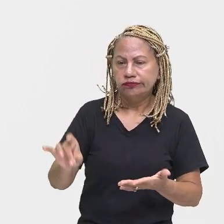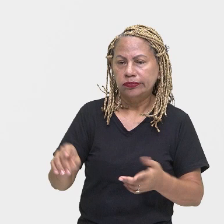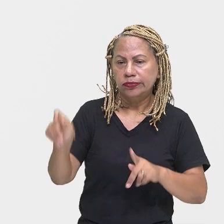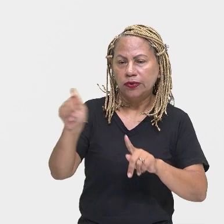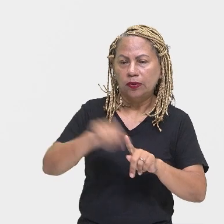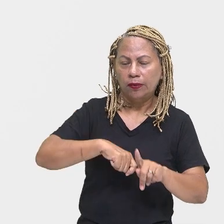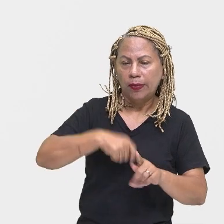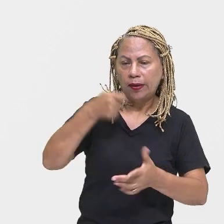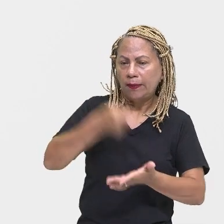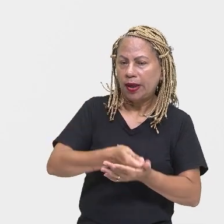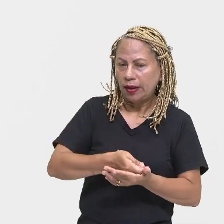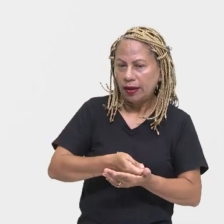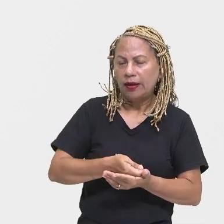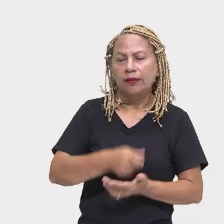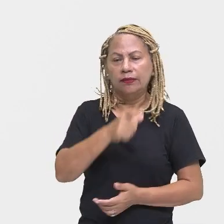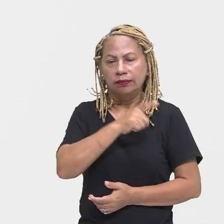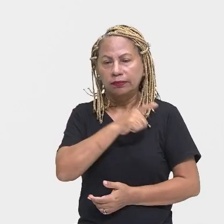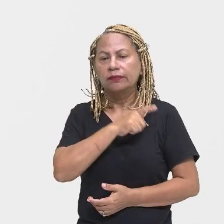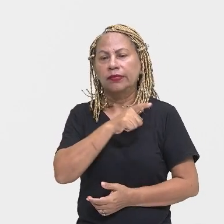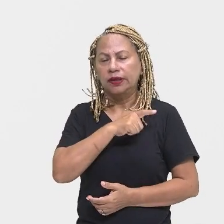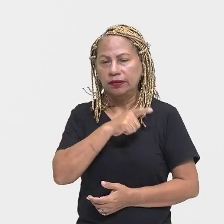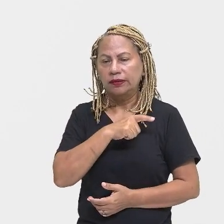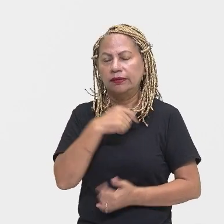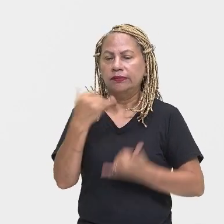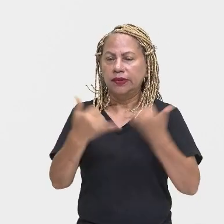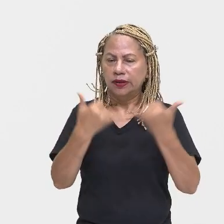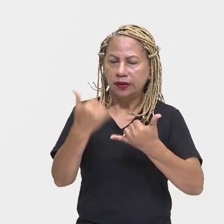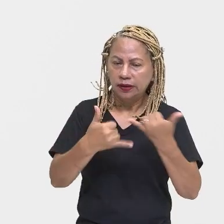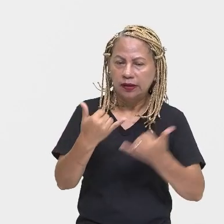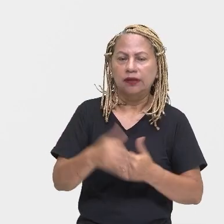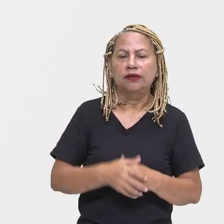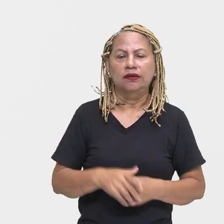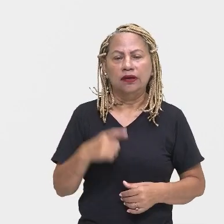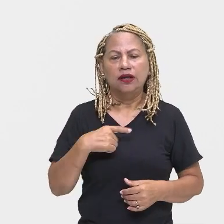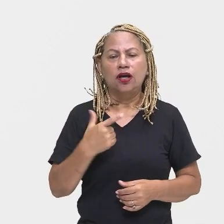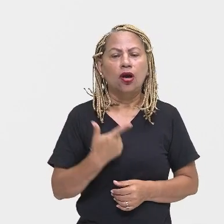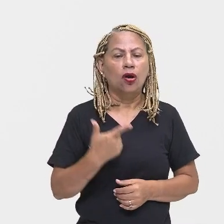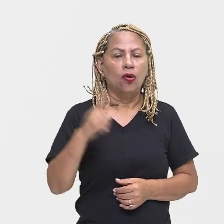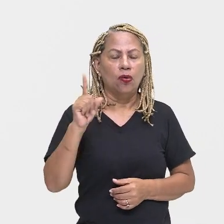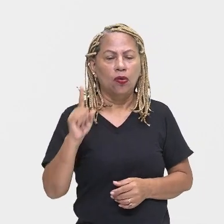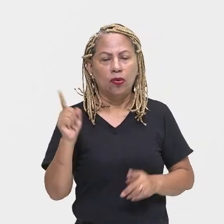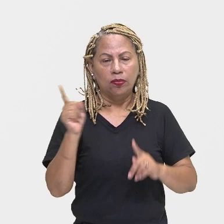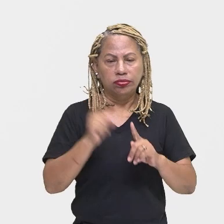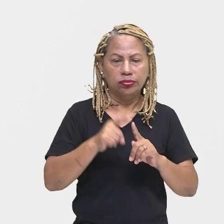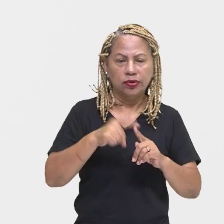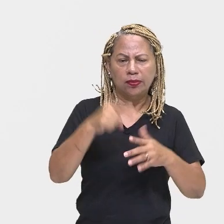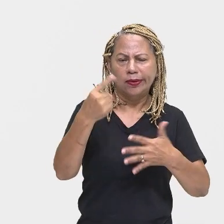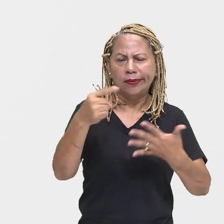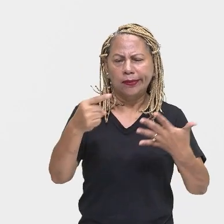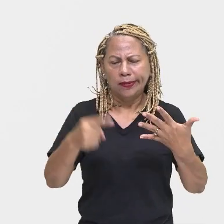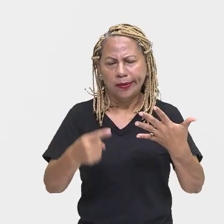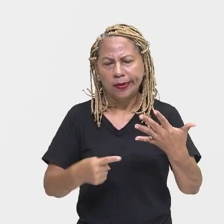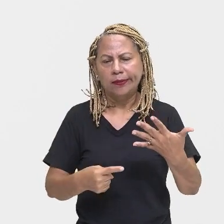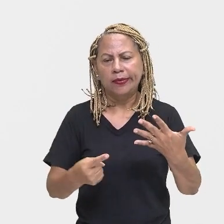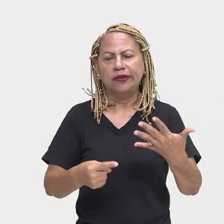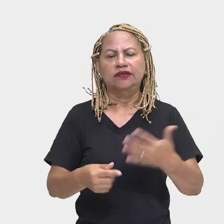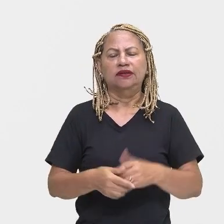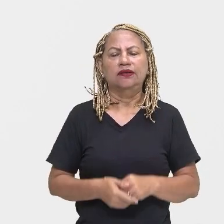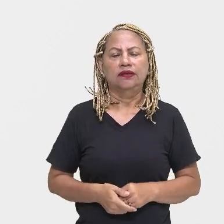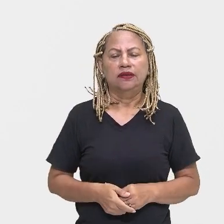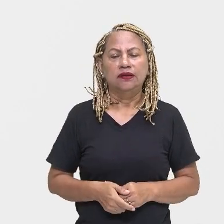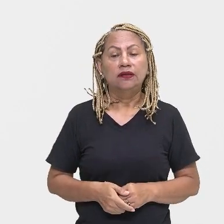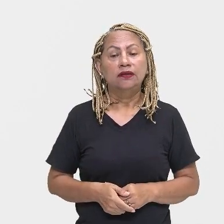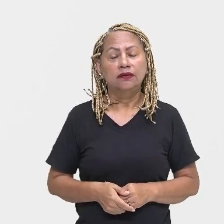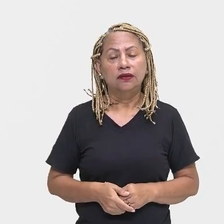online. Os jogos mais famosos são o World of Warcraft e o Final Fantasy XIV. São